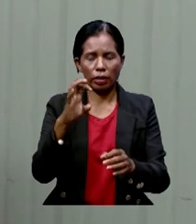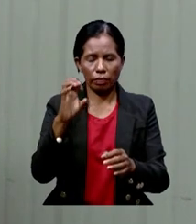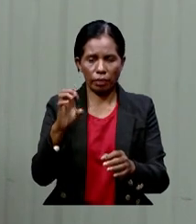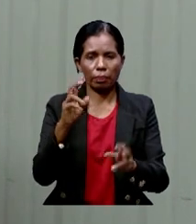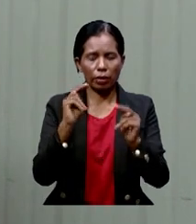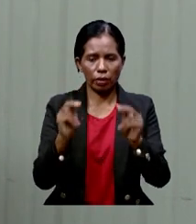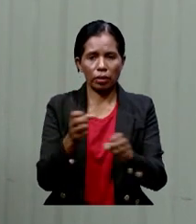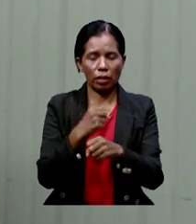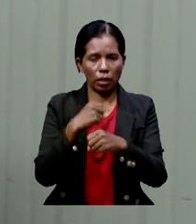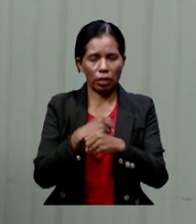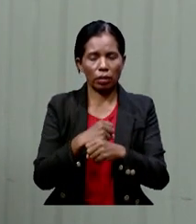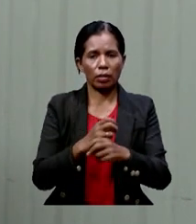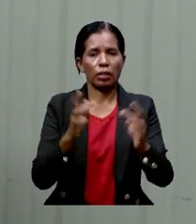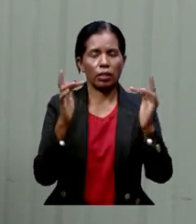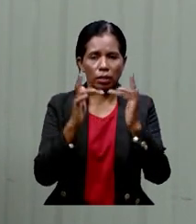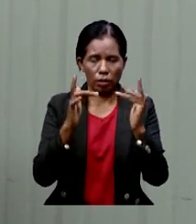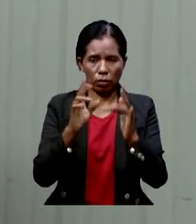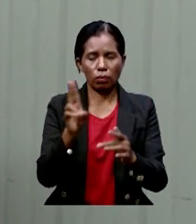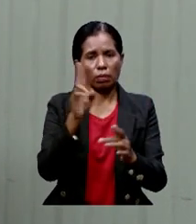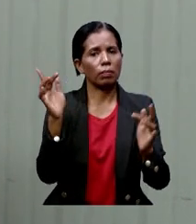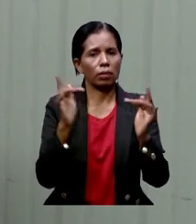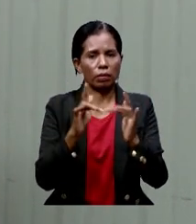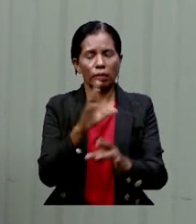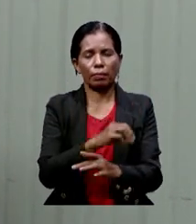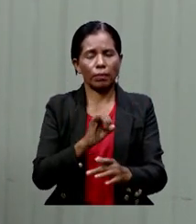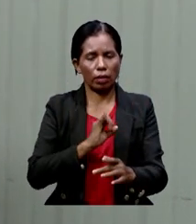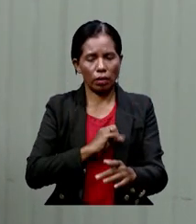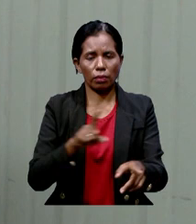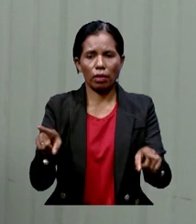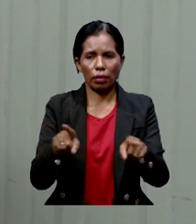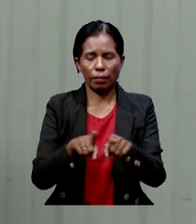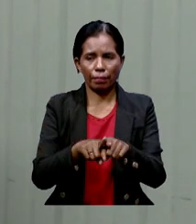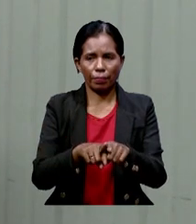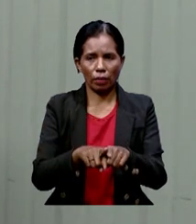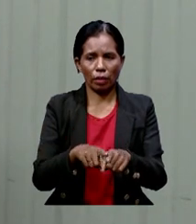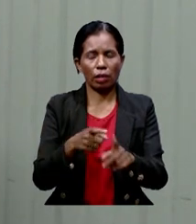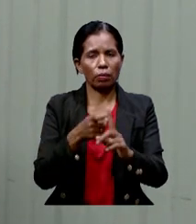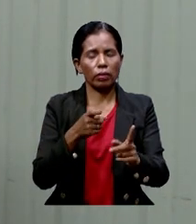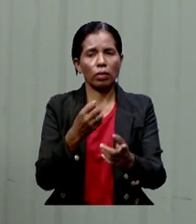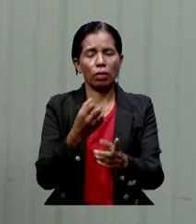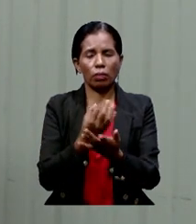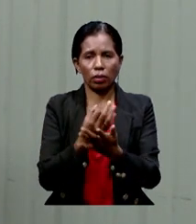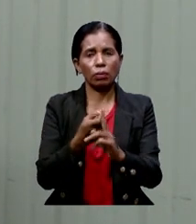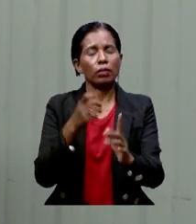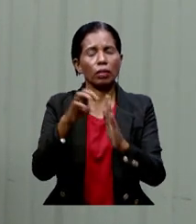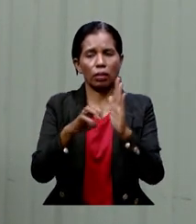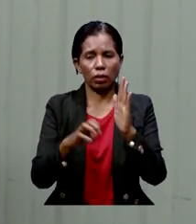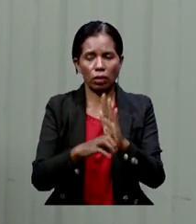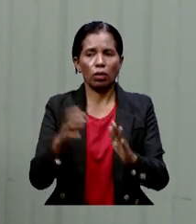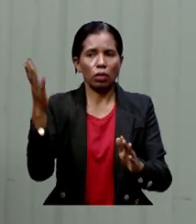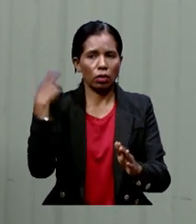digitalizar. Então, há um número de diretores executivos, há um número de políticos que estão lutando e há um financiamento do Estado. O sistema era assim, o lucro